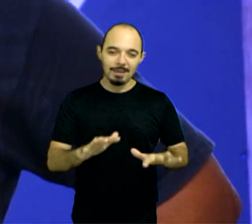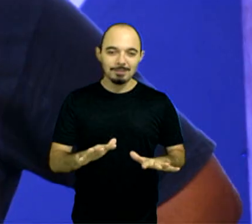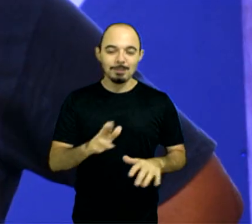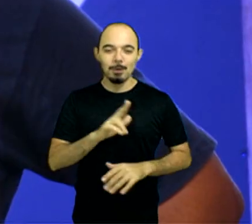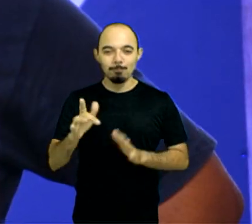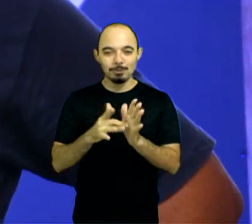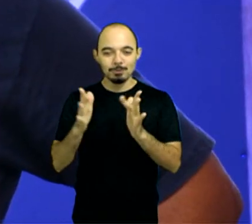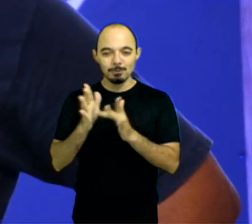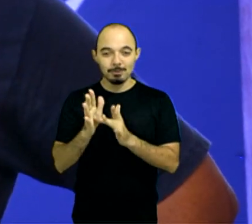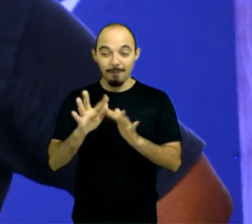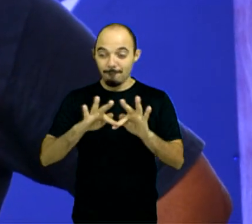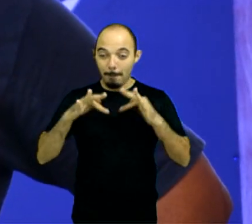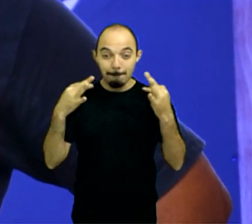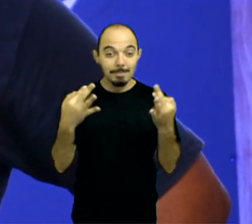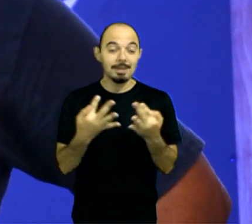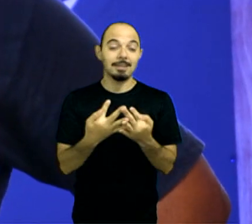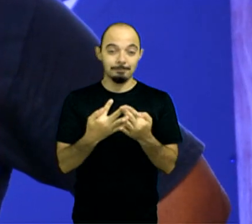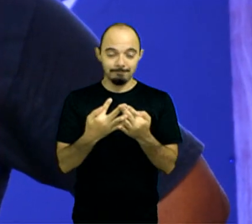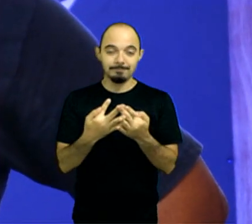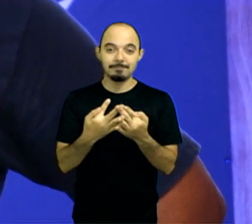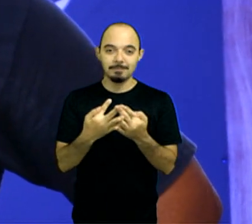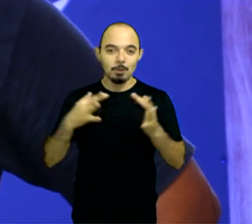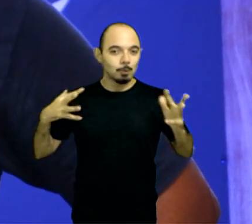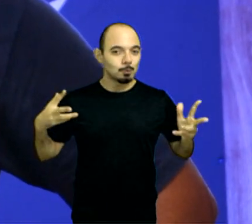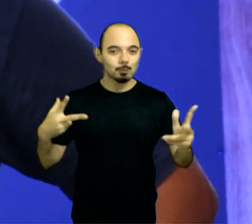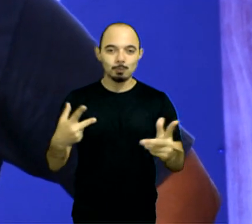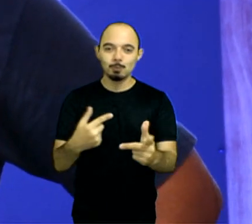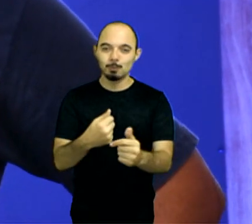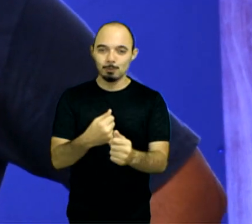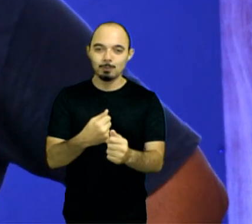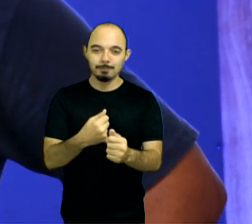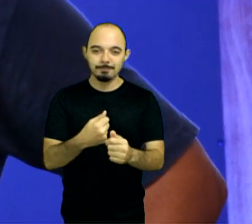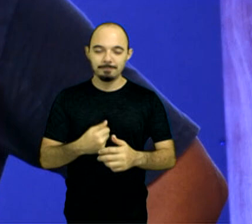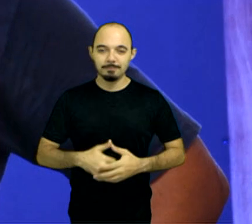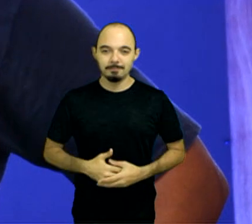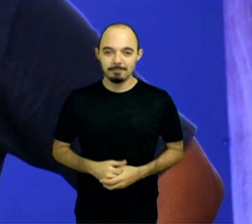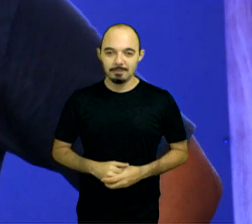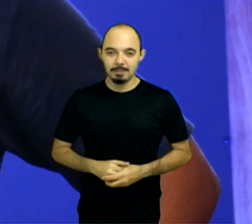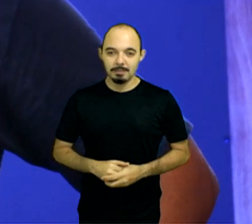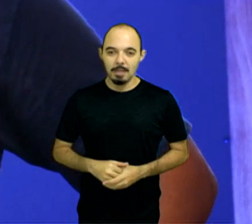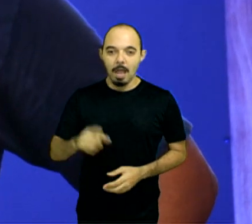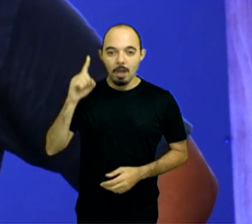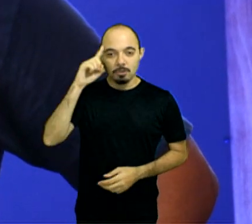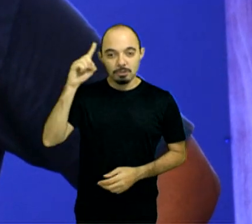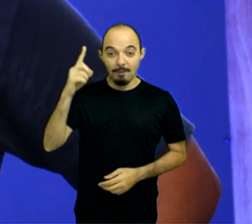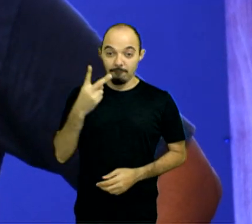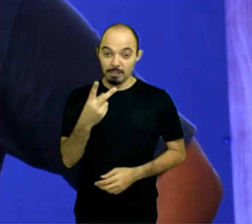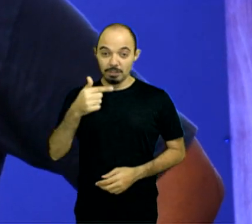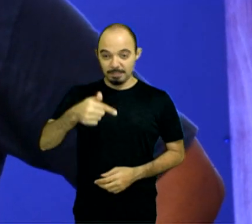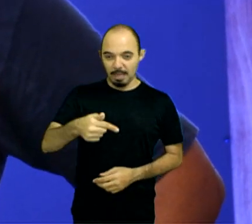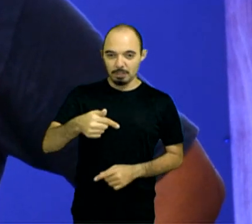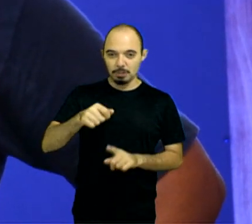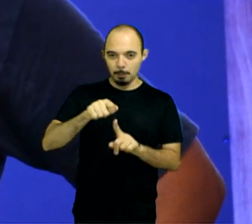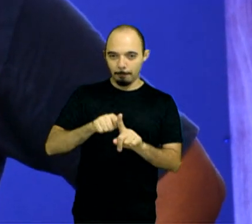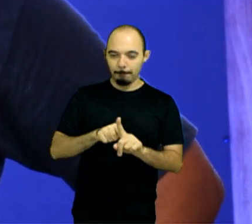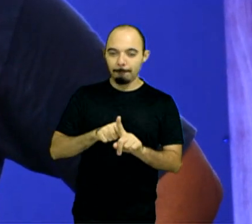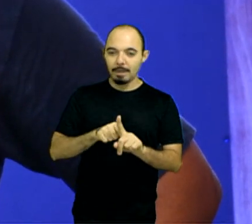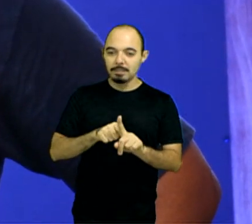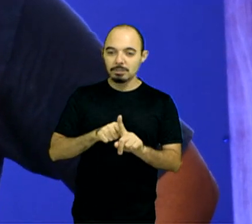famílias, seus lares. Né? Dia 27 de janeiro, eu fui cometido de um AVC,